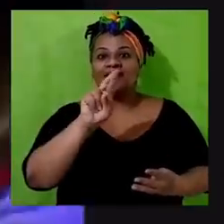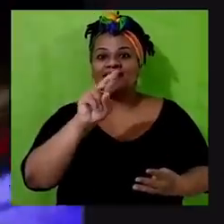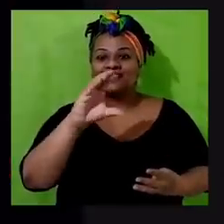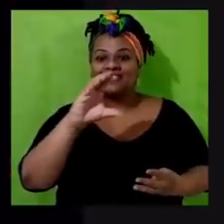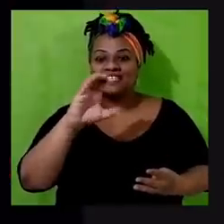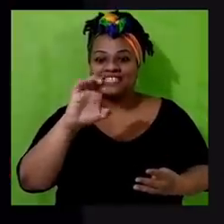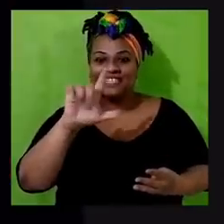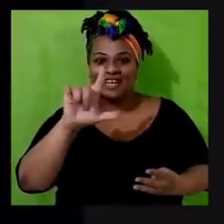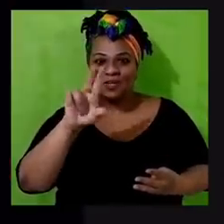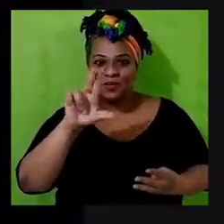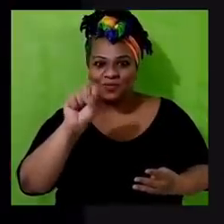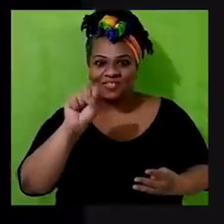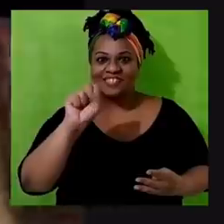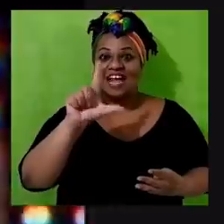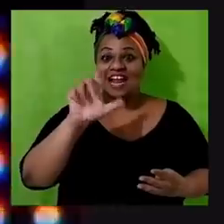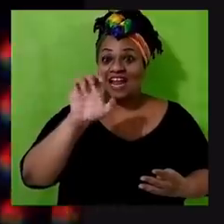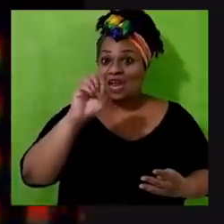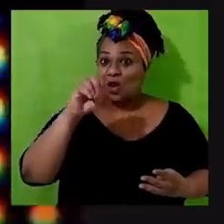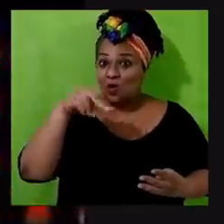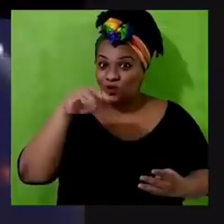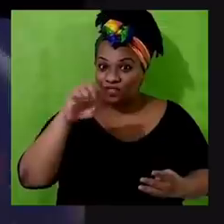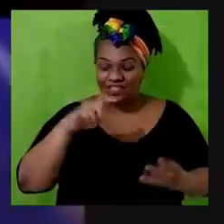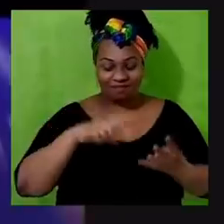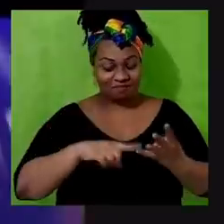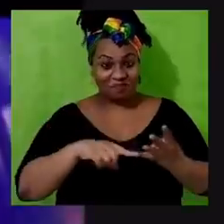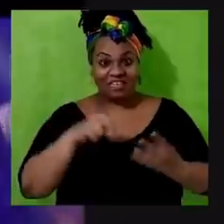Marcelo Leone, Milton.